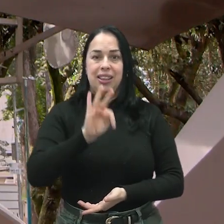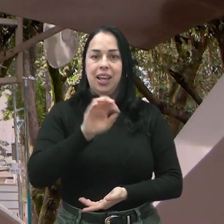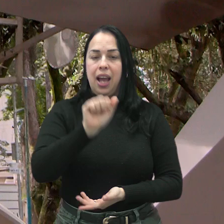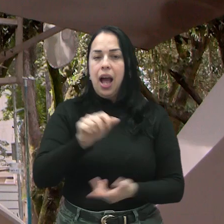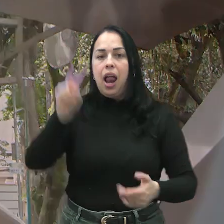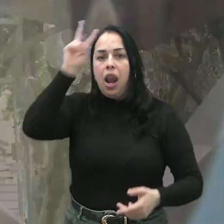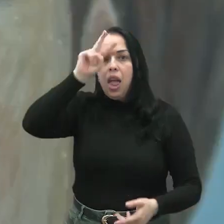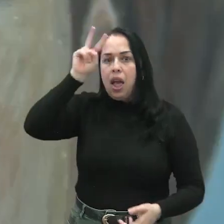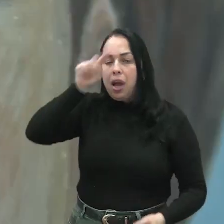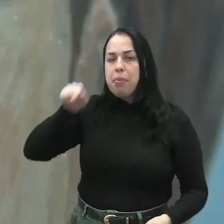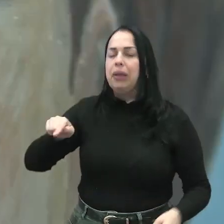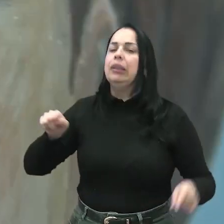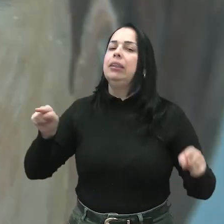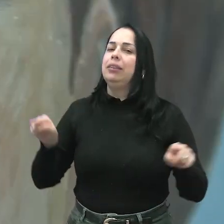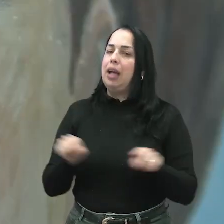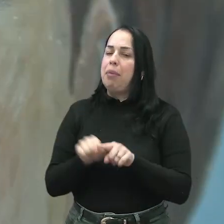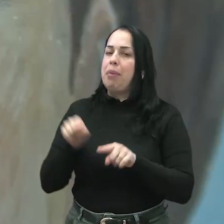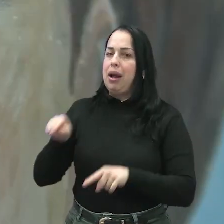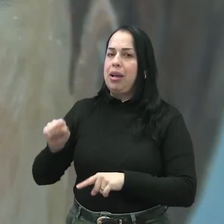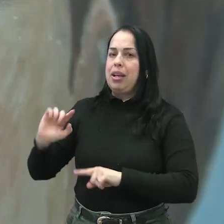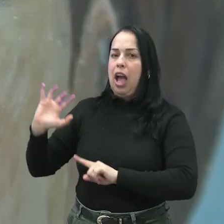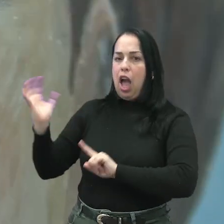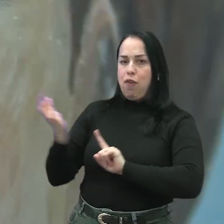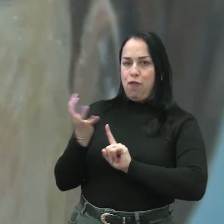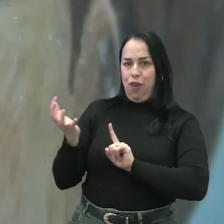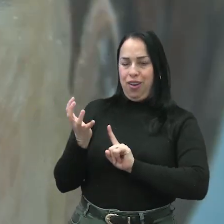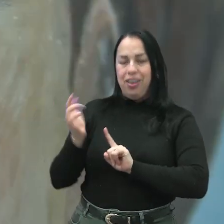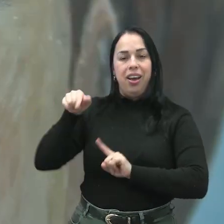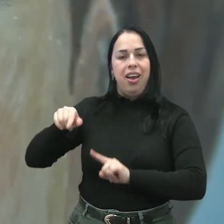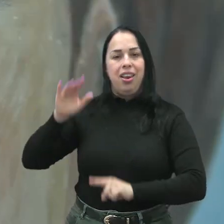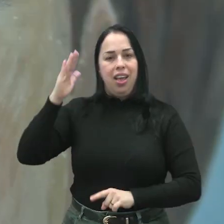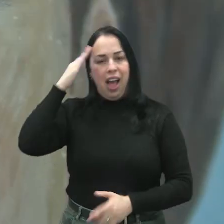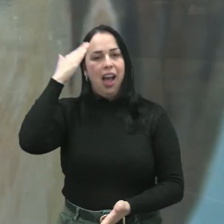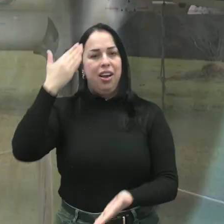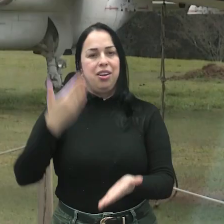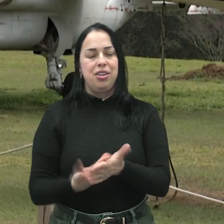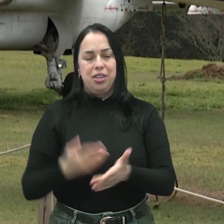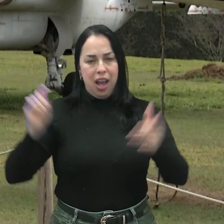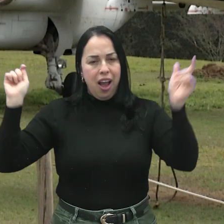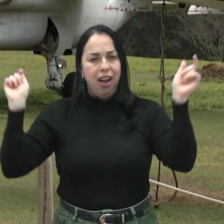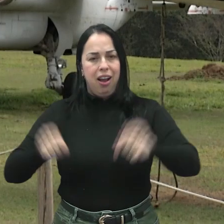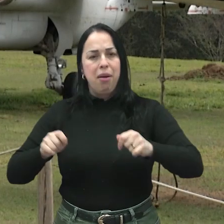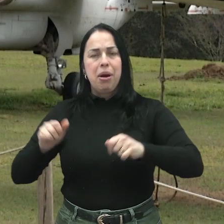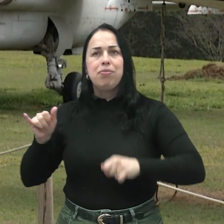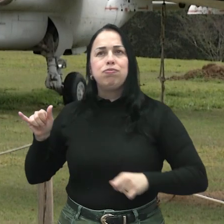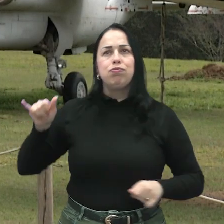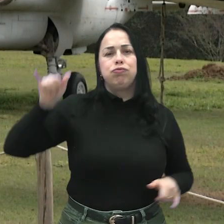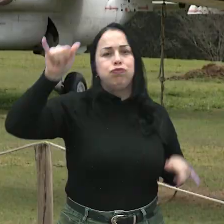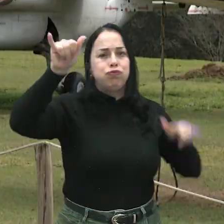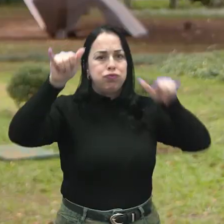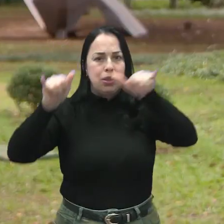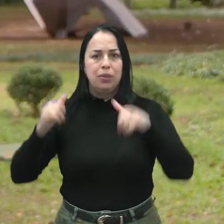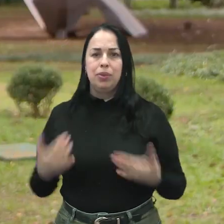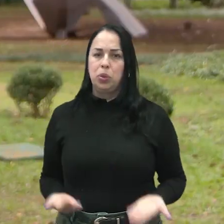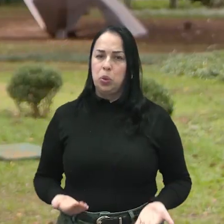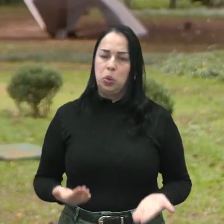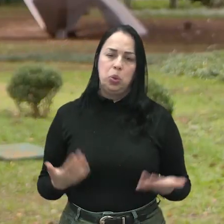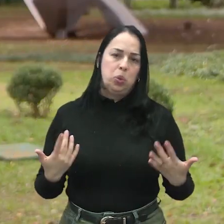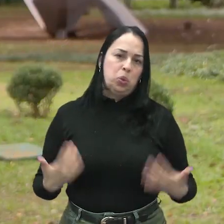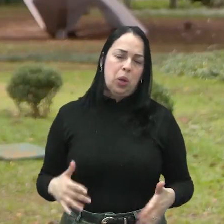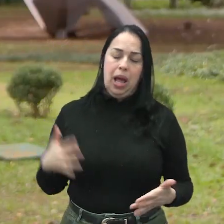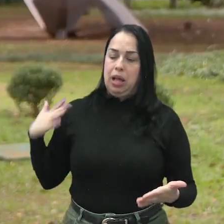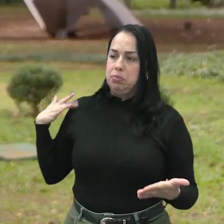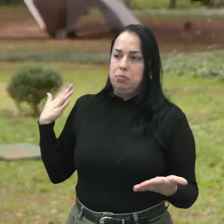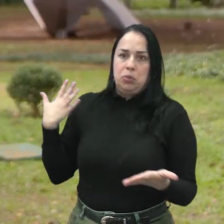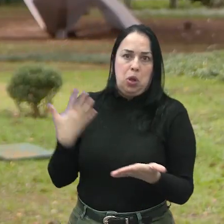preserva a memória, mas concretiza o legado do homem que acreditava que era possível voar. Jamais a gente